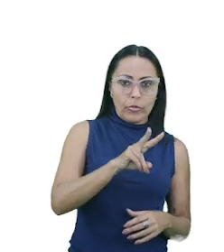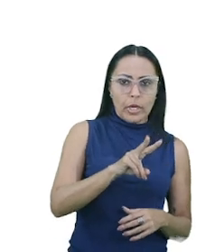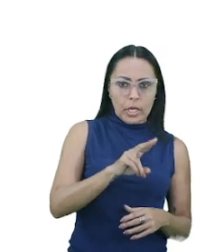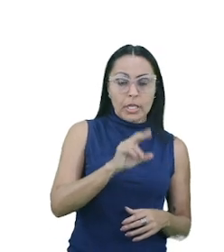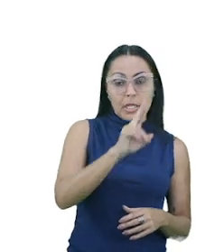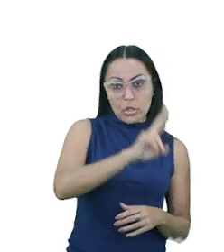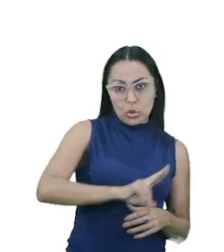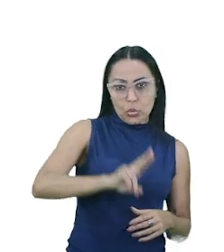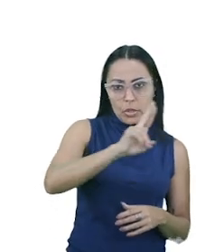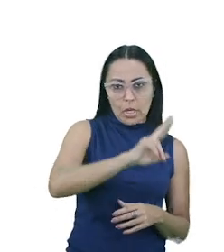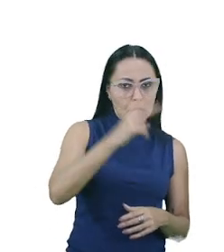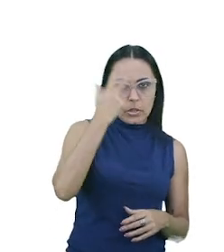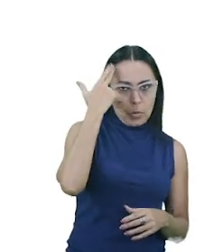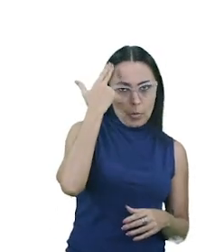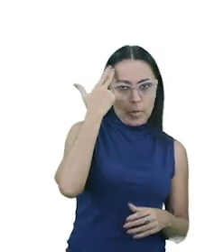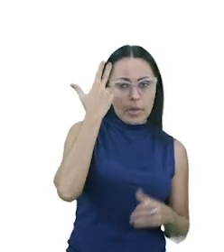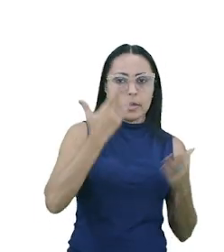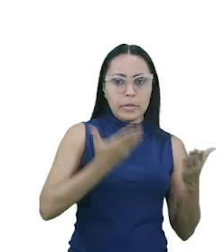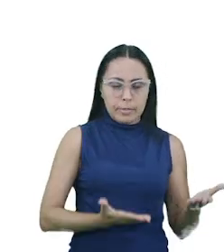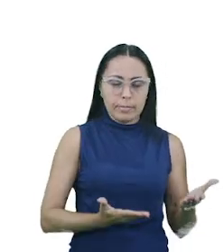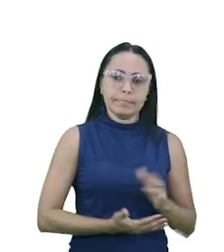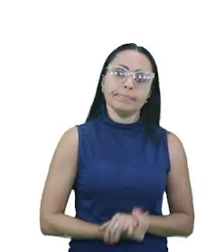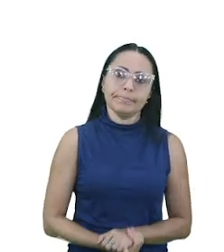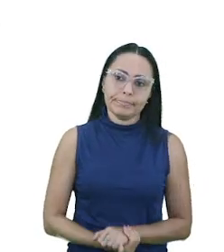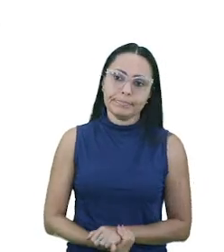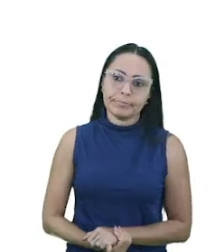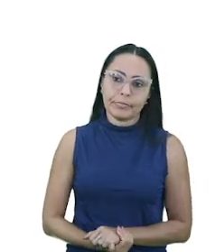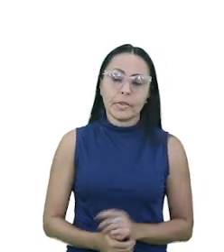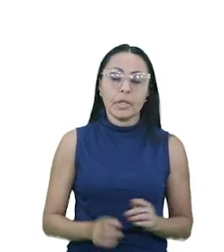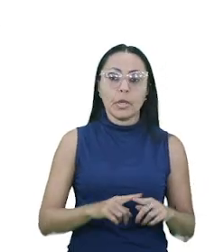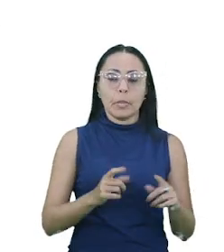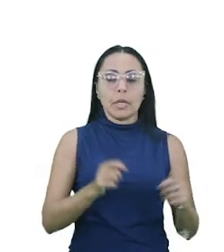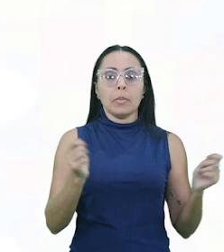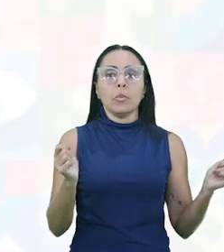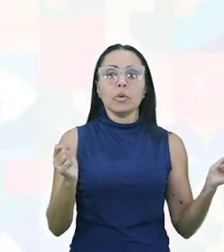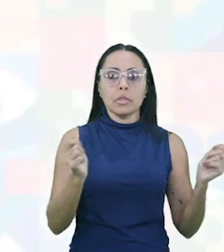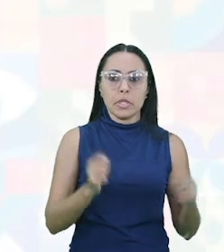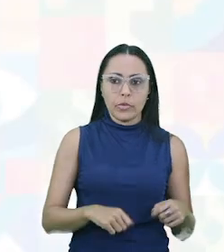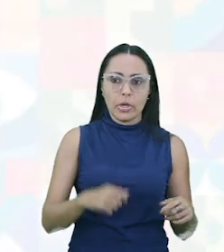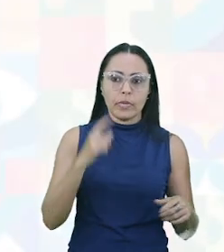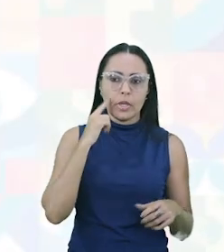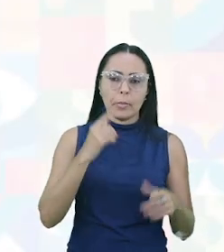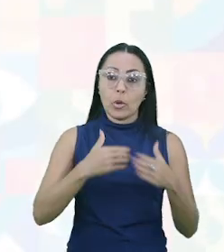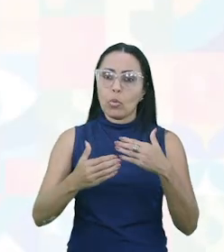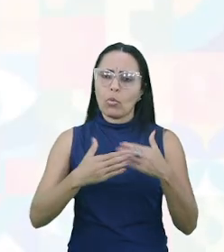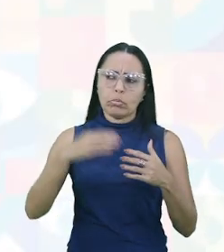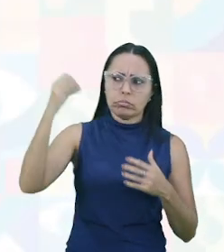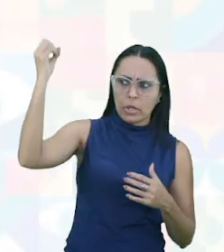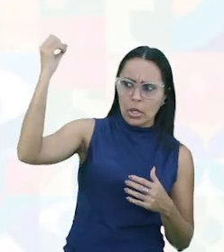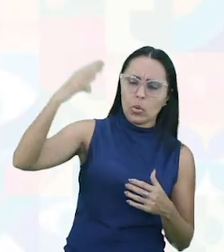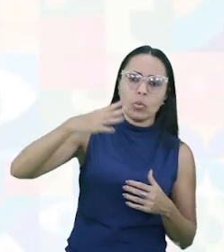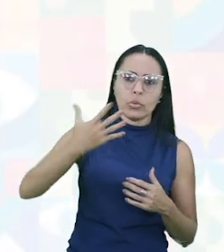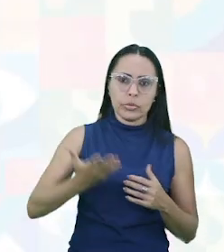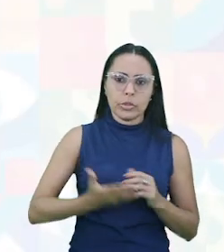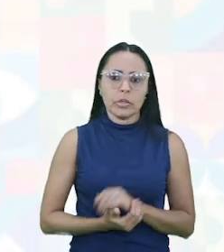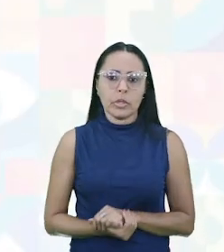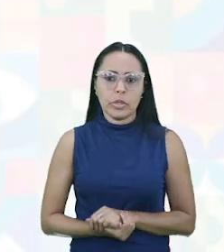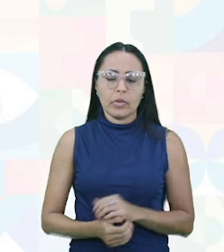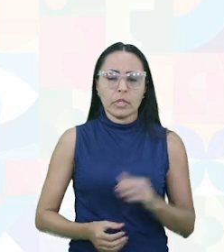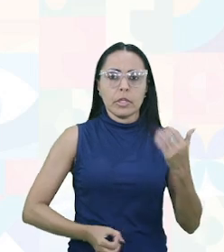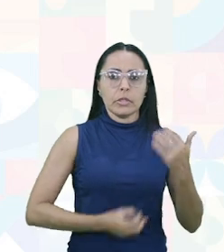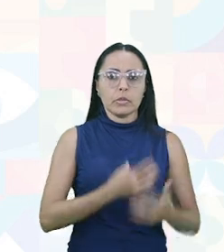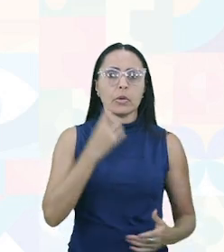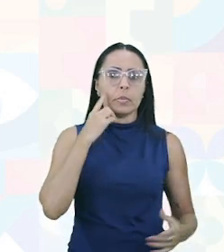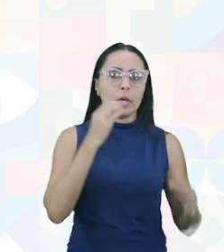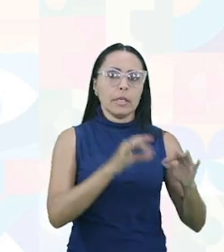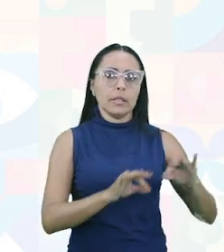usada atualmente, mas também é possível revelar a tela com qualquer luz. É só você realmente descobrir a distância